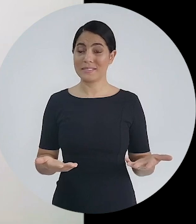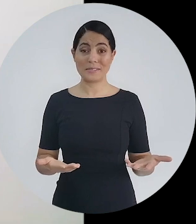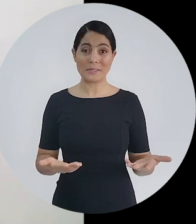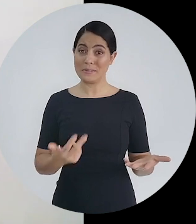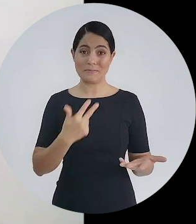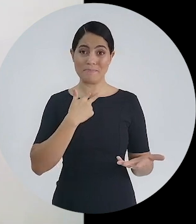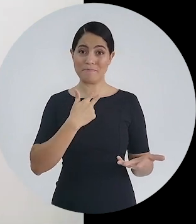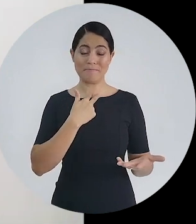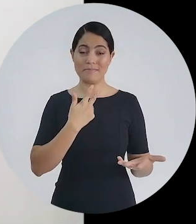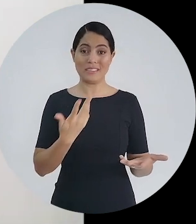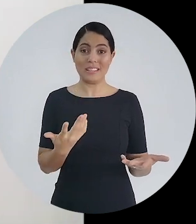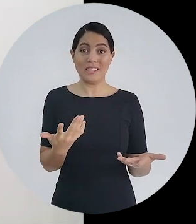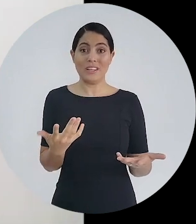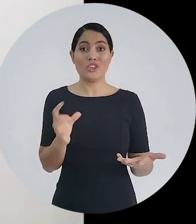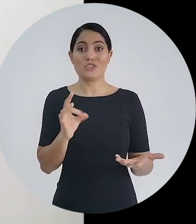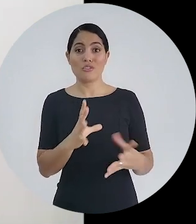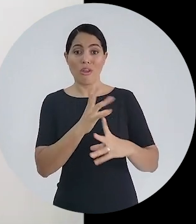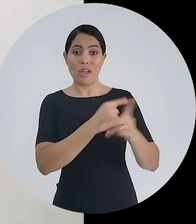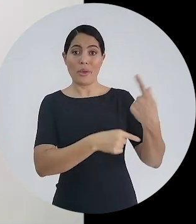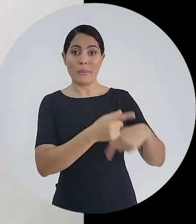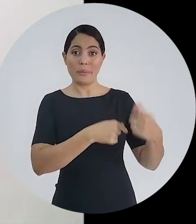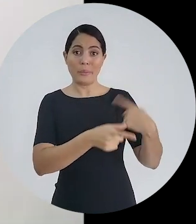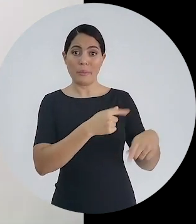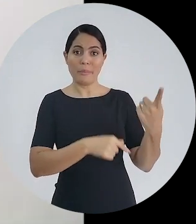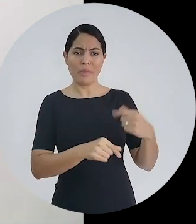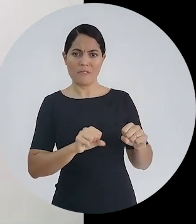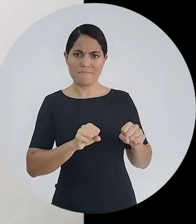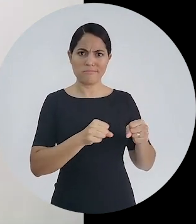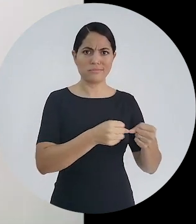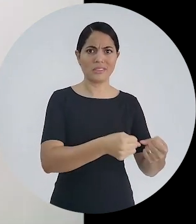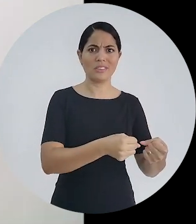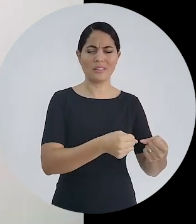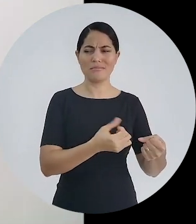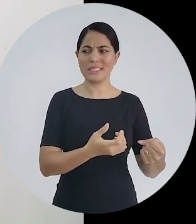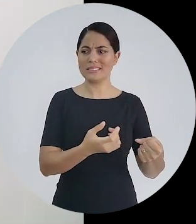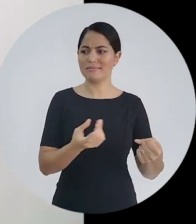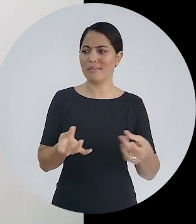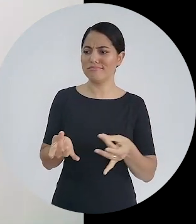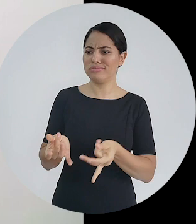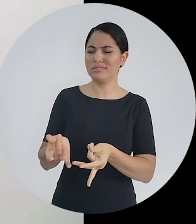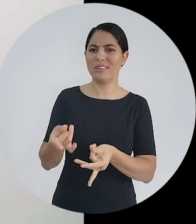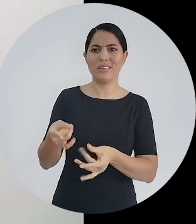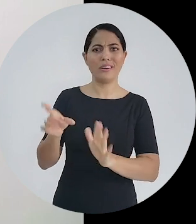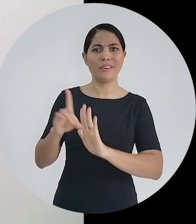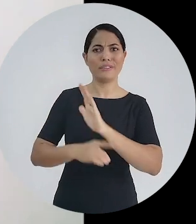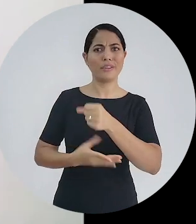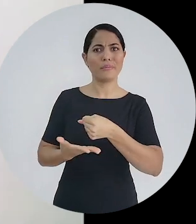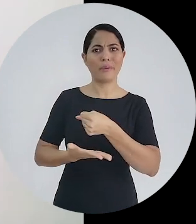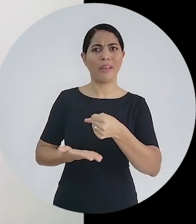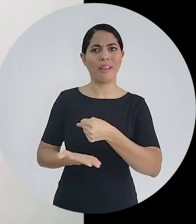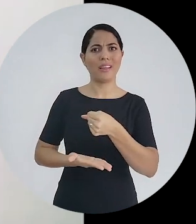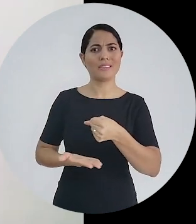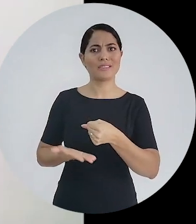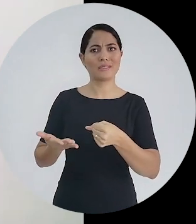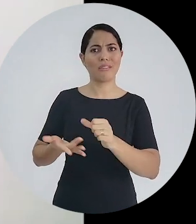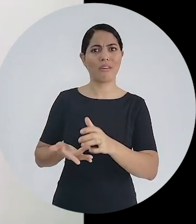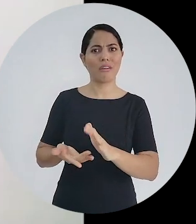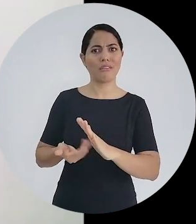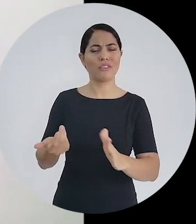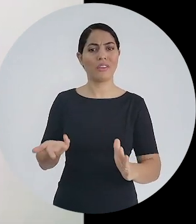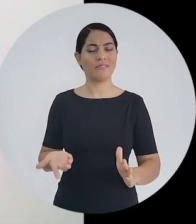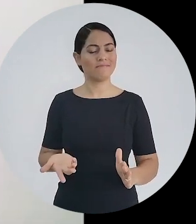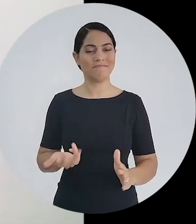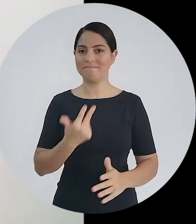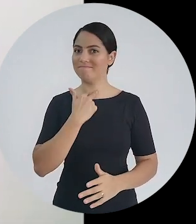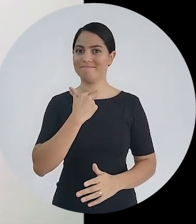não podemos lutar pela economia do país, pelo mercado do país, em detrimento de um direito fundamental. Então,